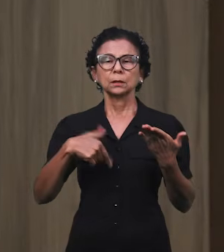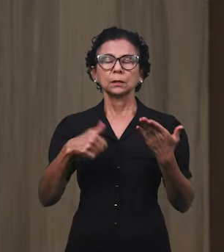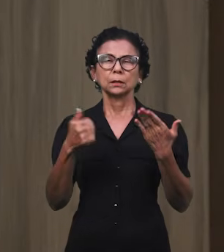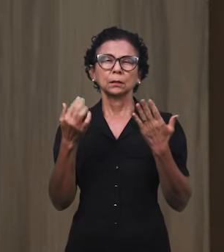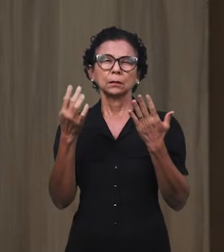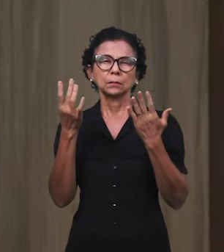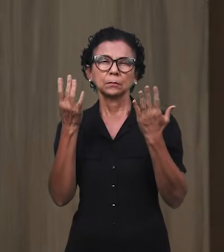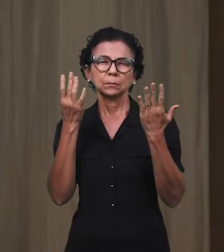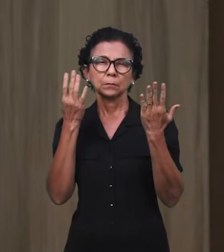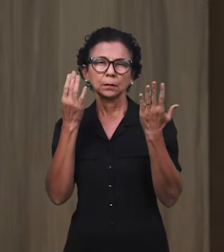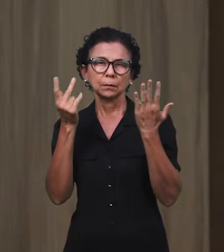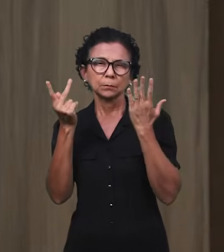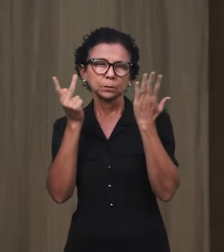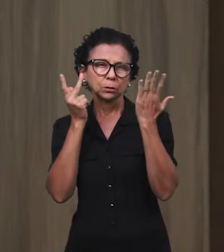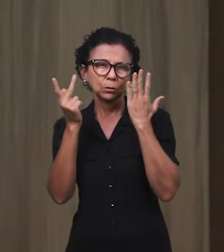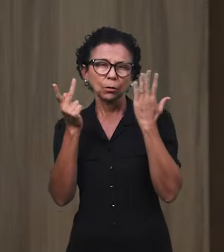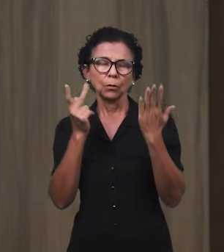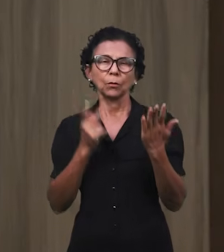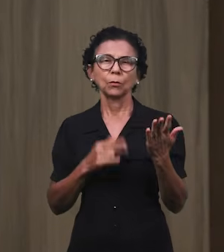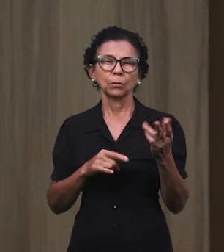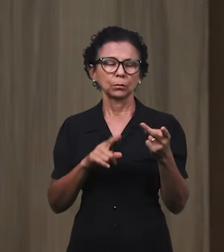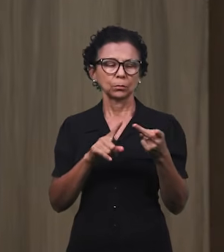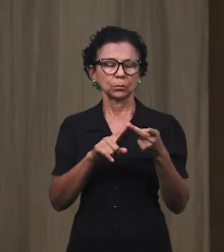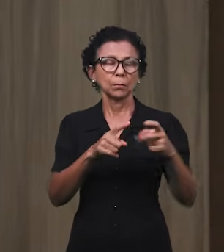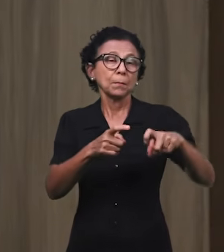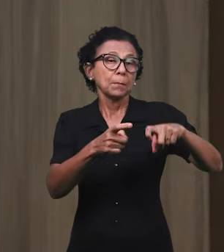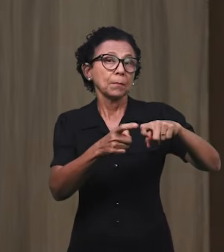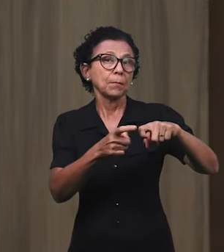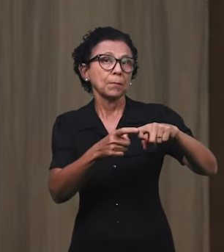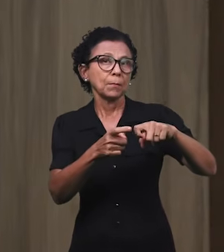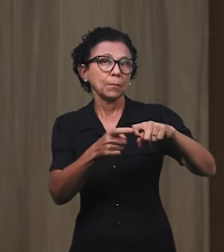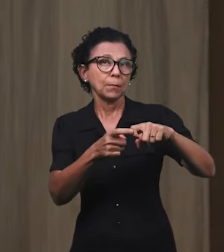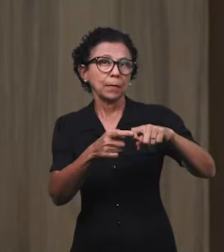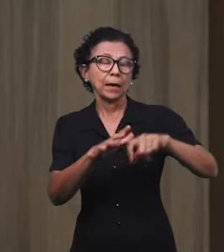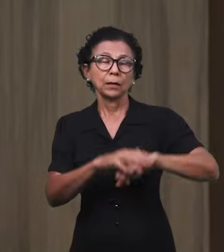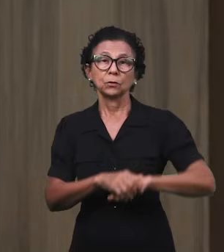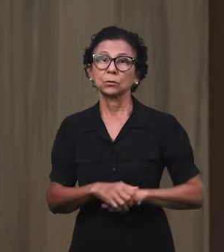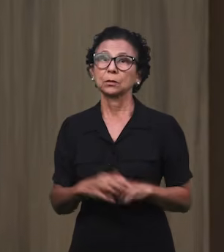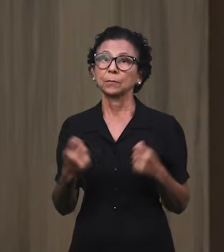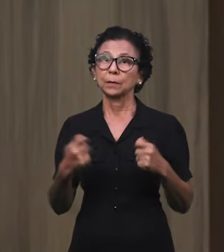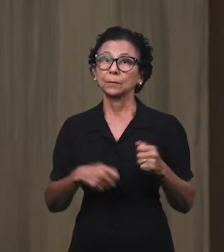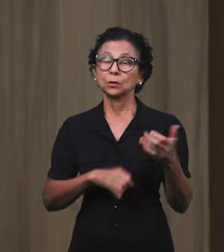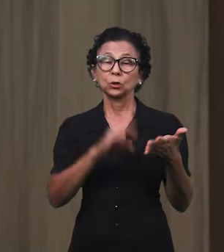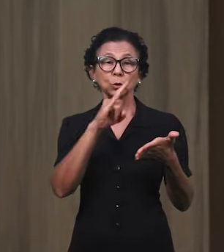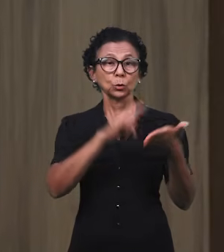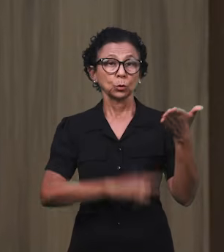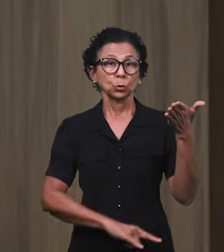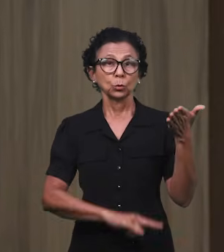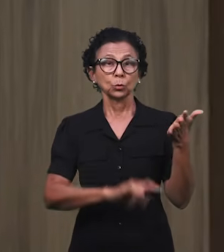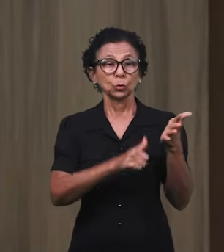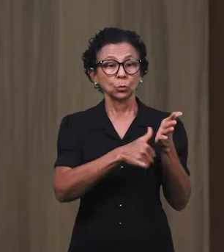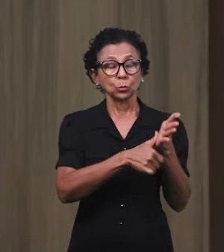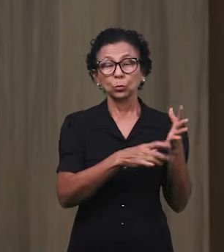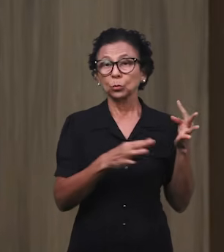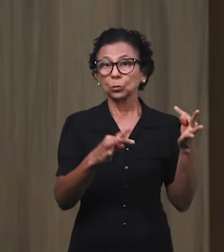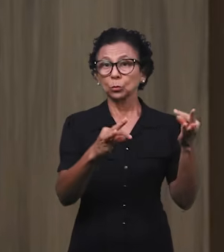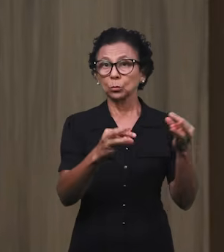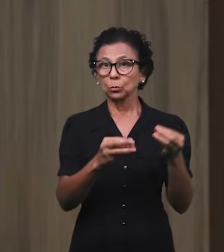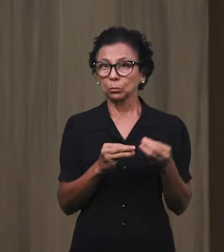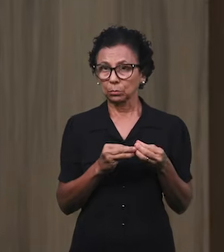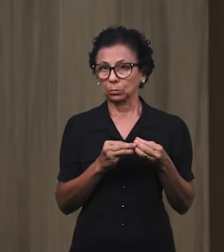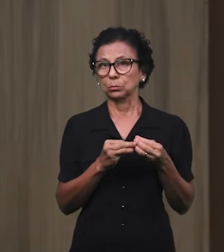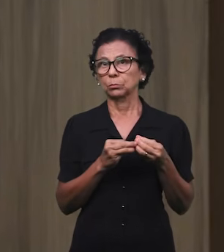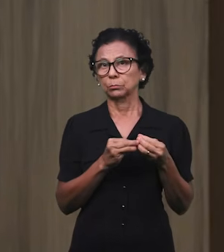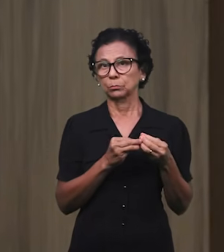psicólogo, com os médicos, a necessidade de ter toda a documentação completa, para que possa ter